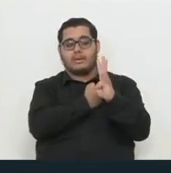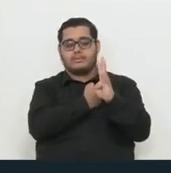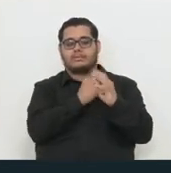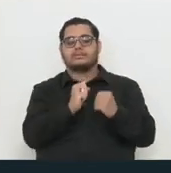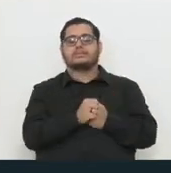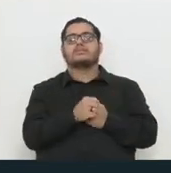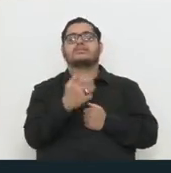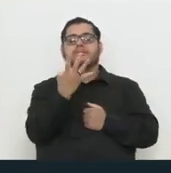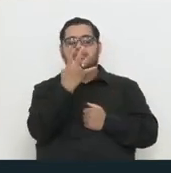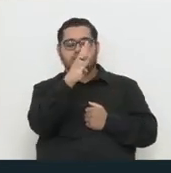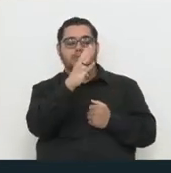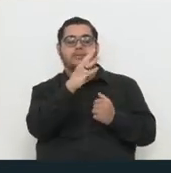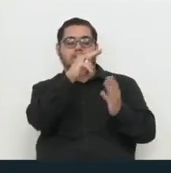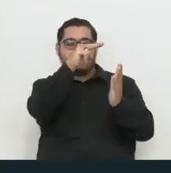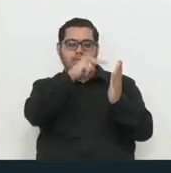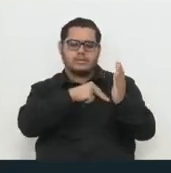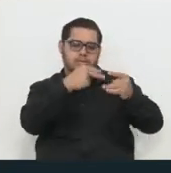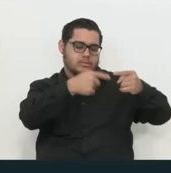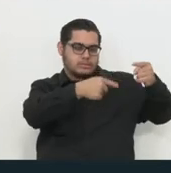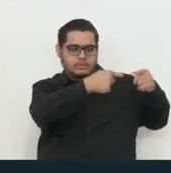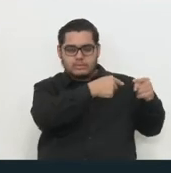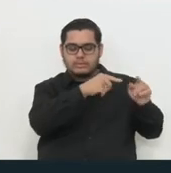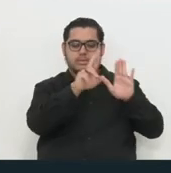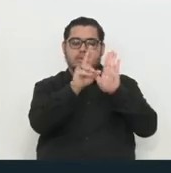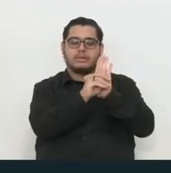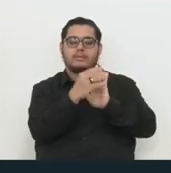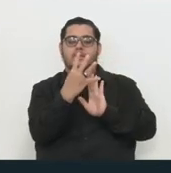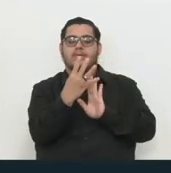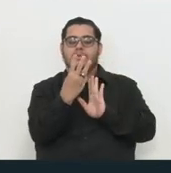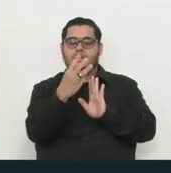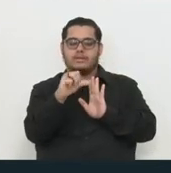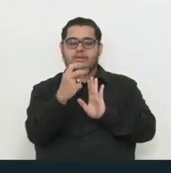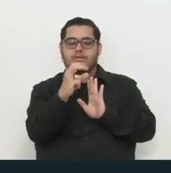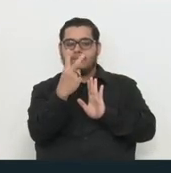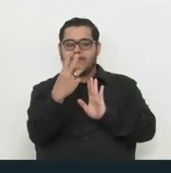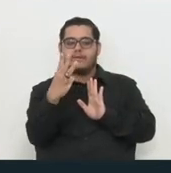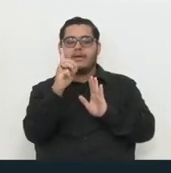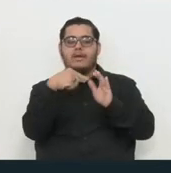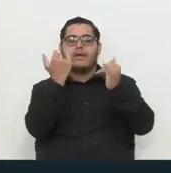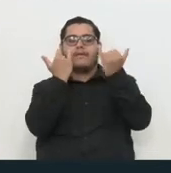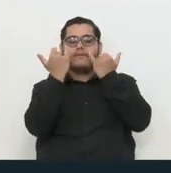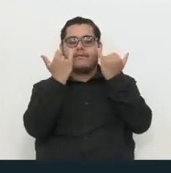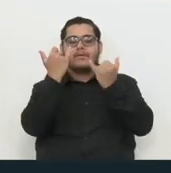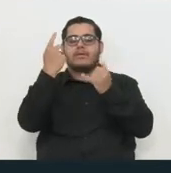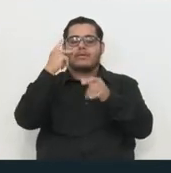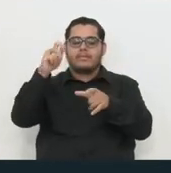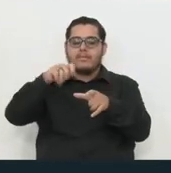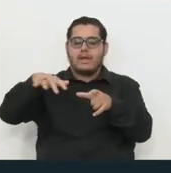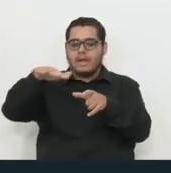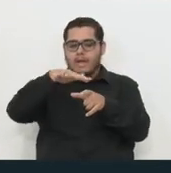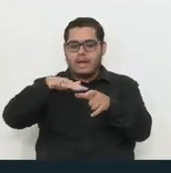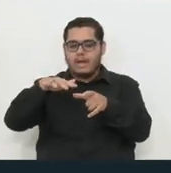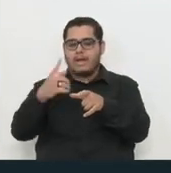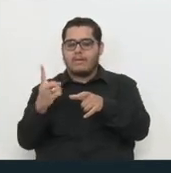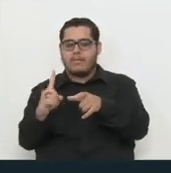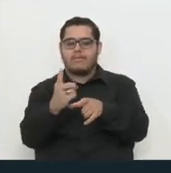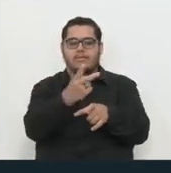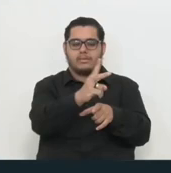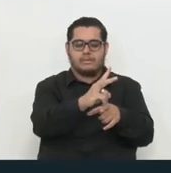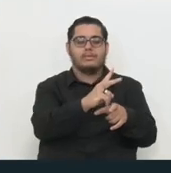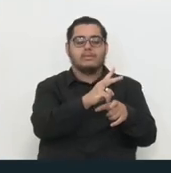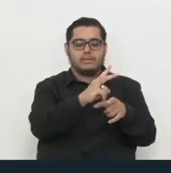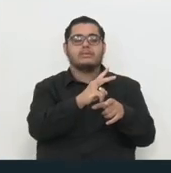leitura discussão e votação do requerimento 439/2023 informações sobre a área do Jardim das Oliveiras 1 e 2 autoverador Sérgio Magno em discussão